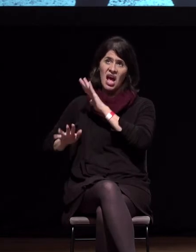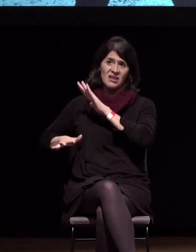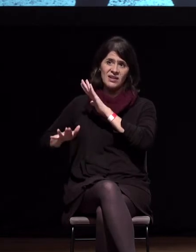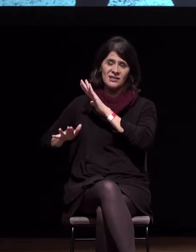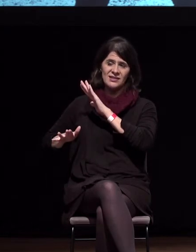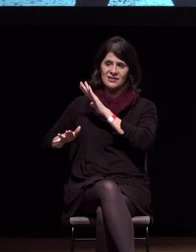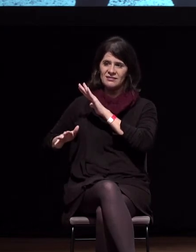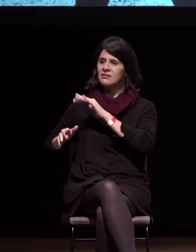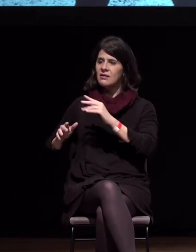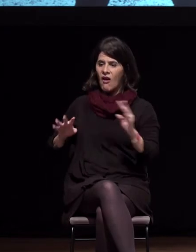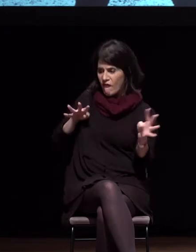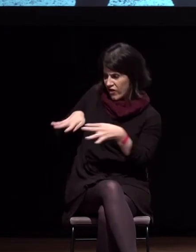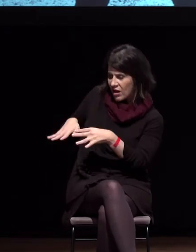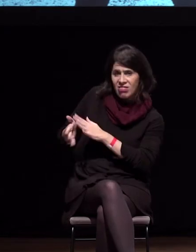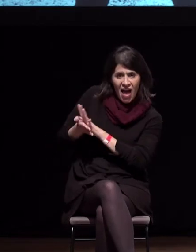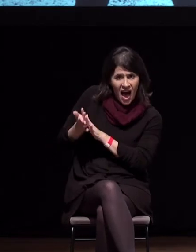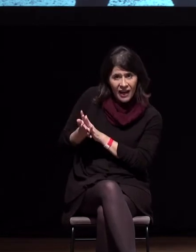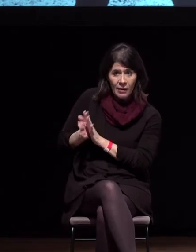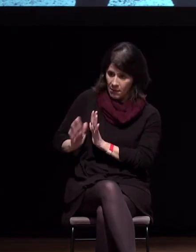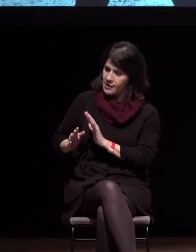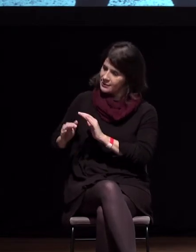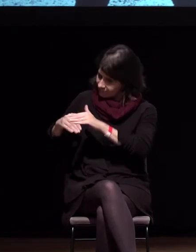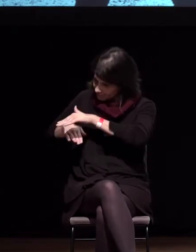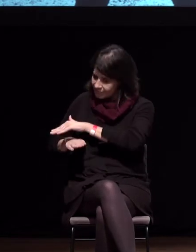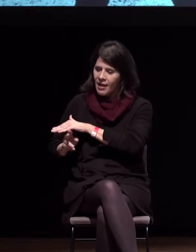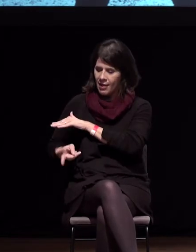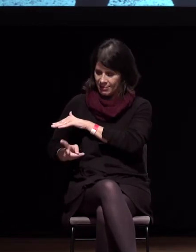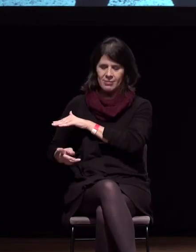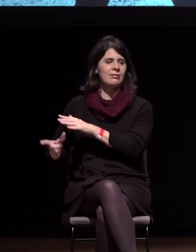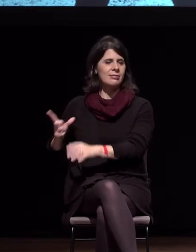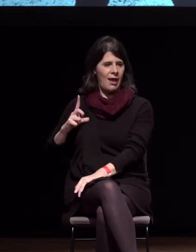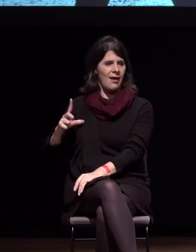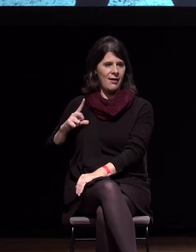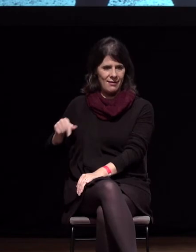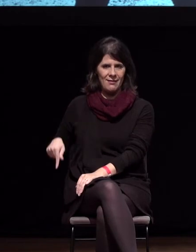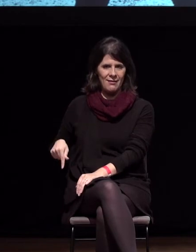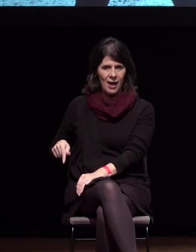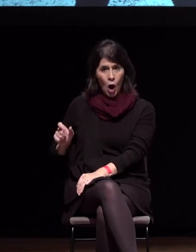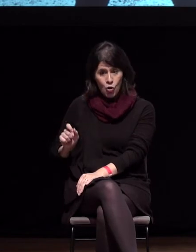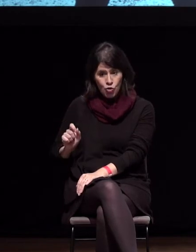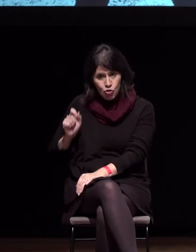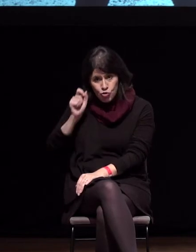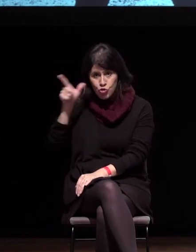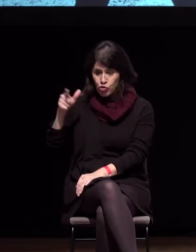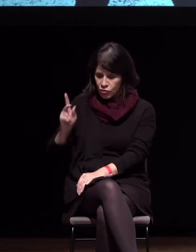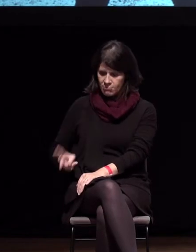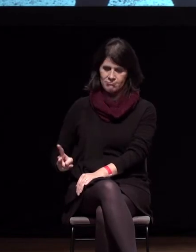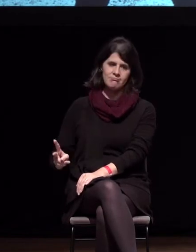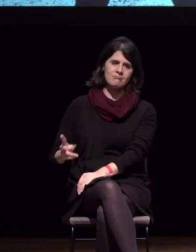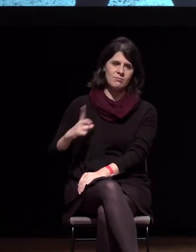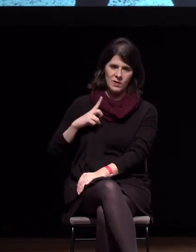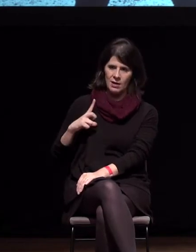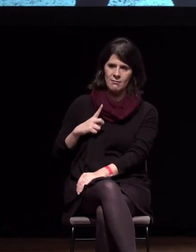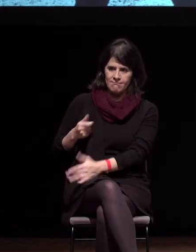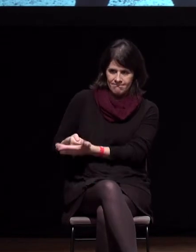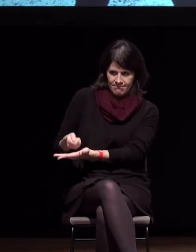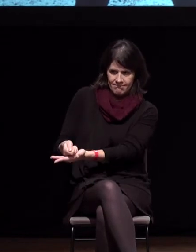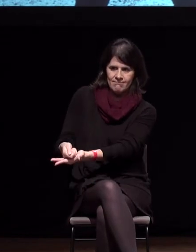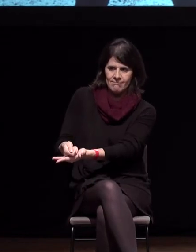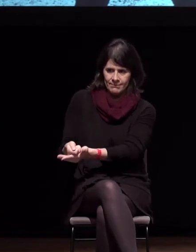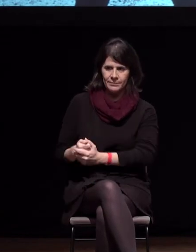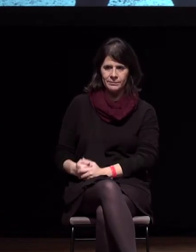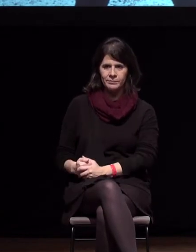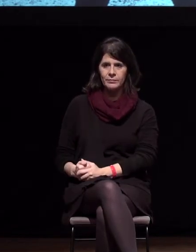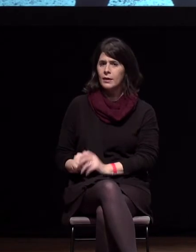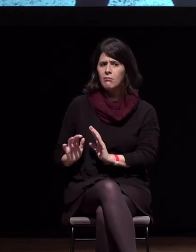ou de ter visibilidade. Né? Essa contracultura, ela existe e persiste. Né? Mas eu queria entender qual